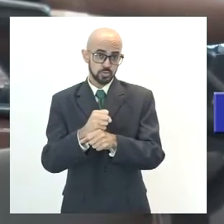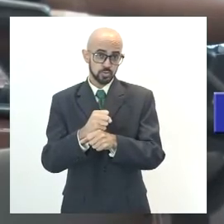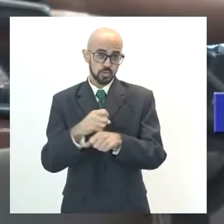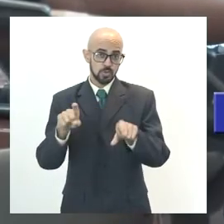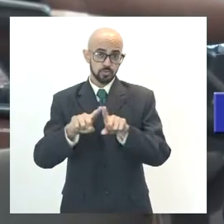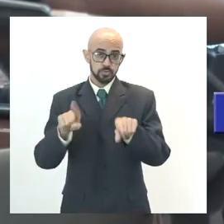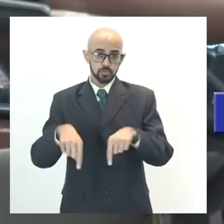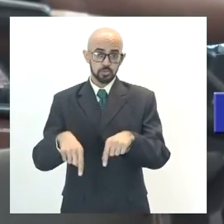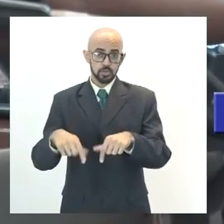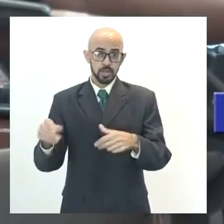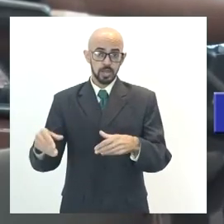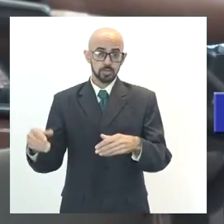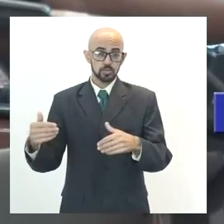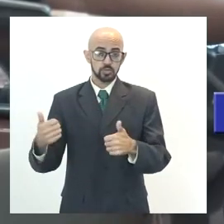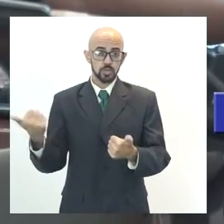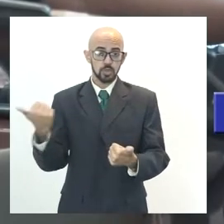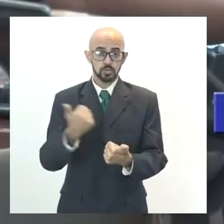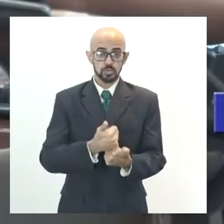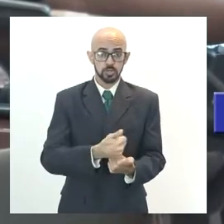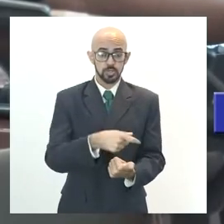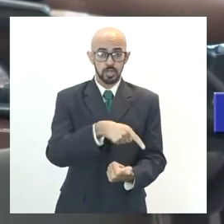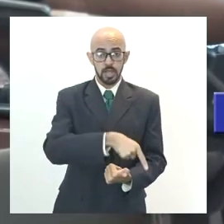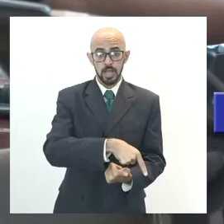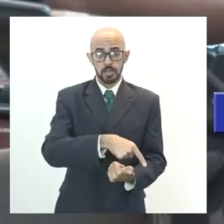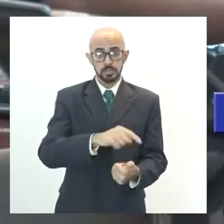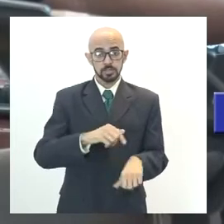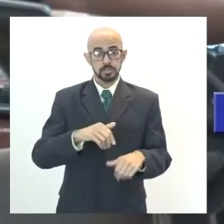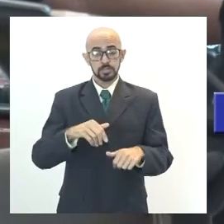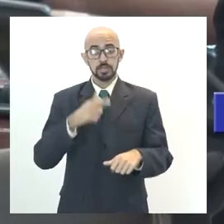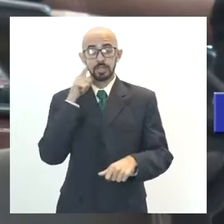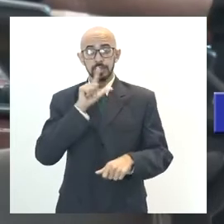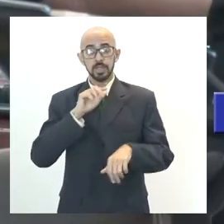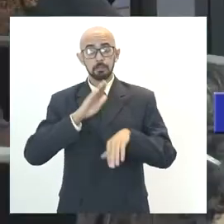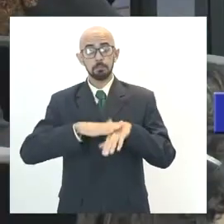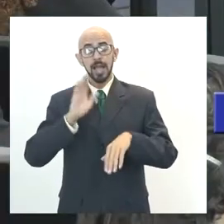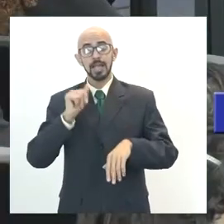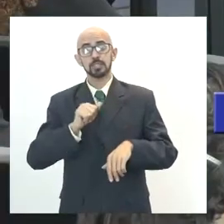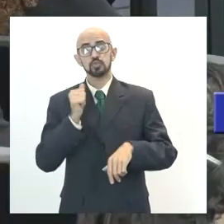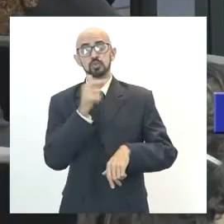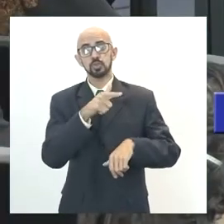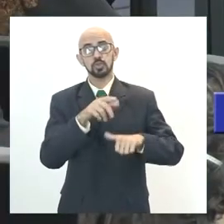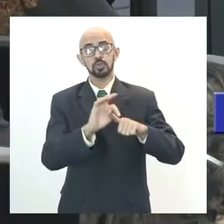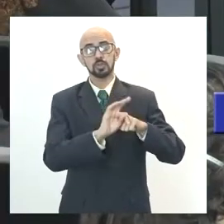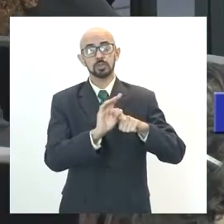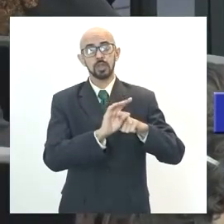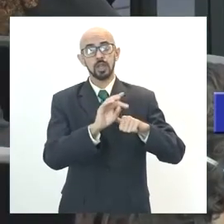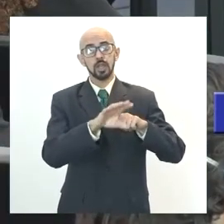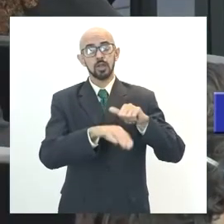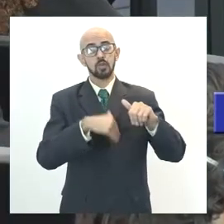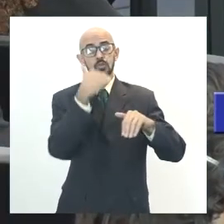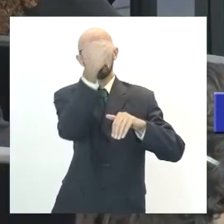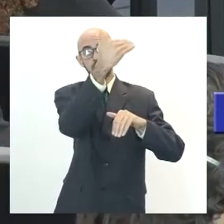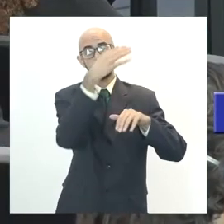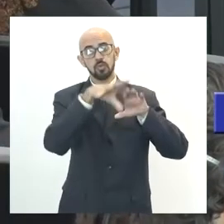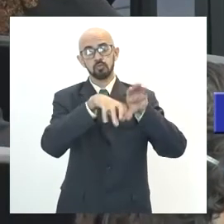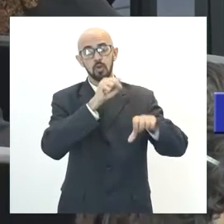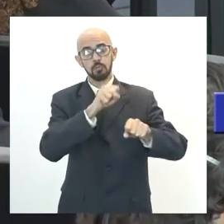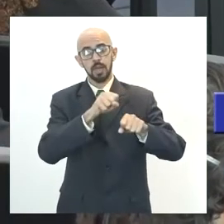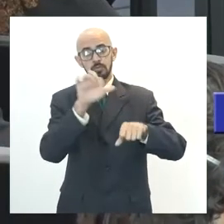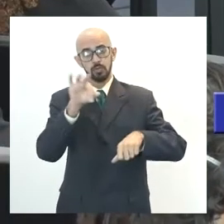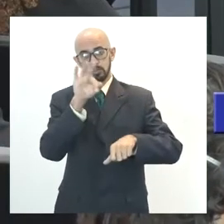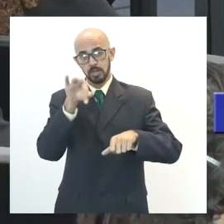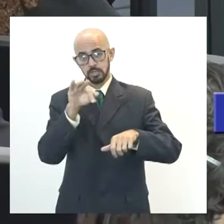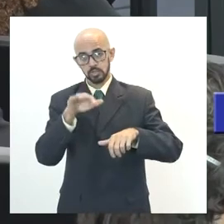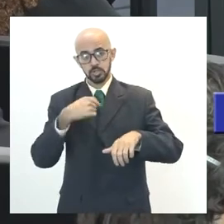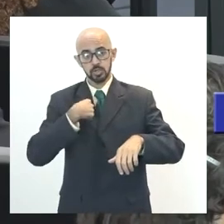auxiliares ganhando mais do que o nível superior eu sou técnica de enfermagem tem o meu salário congelado há seis anos